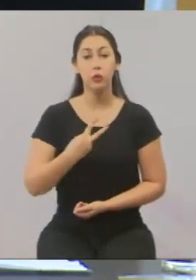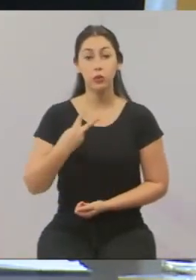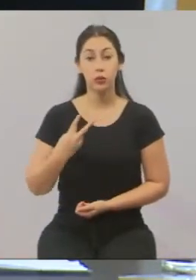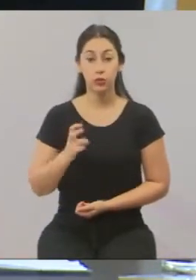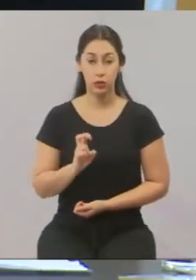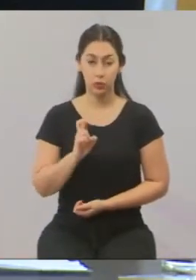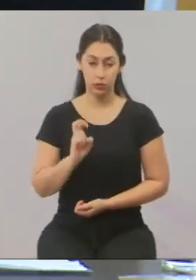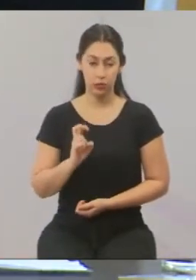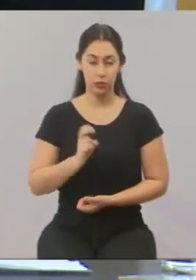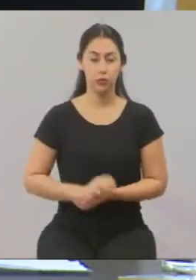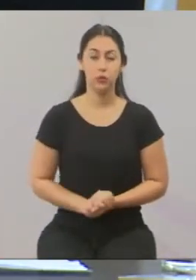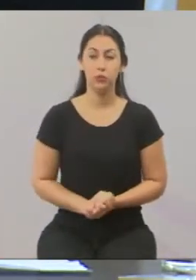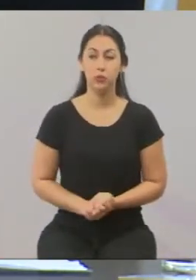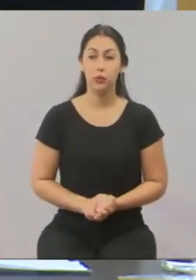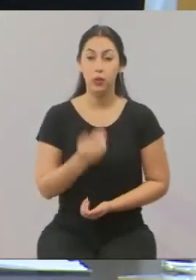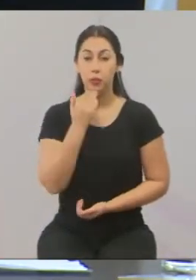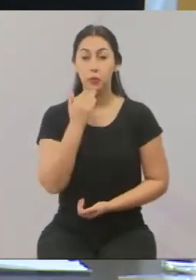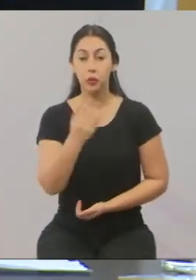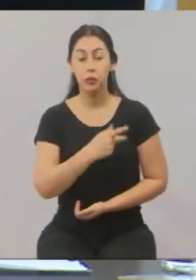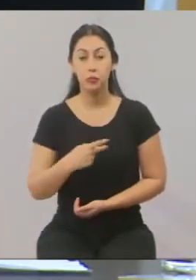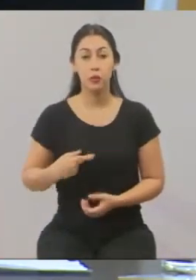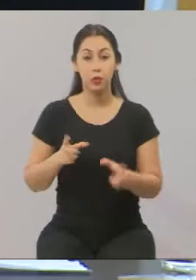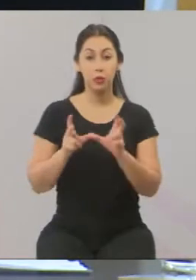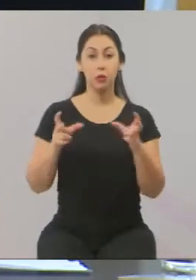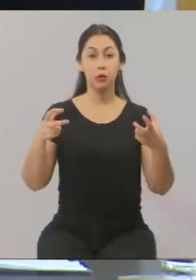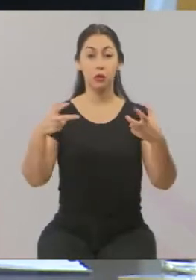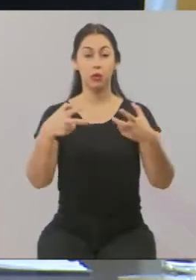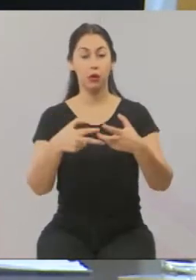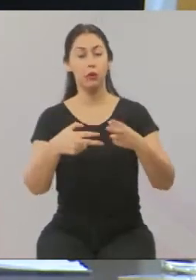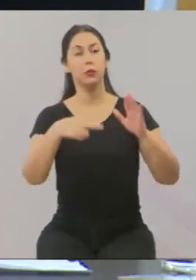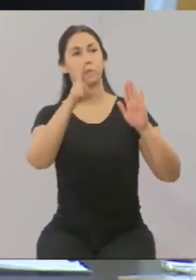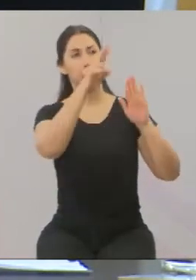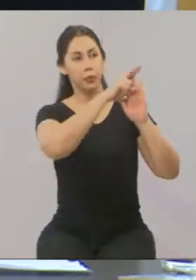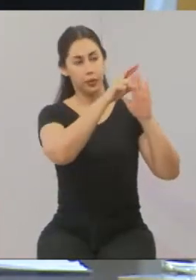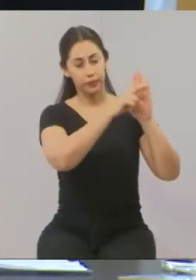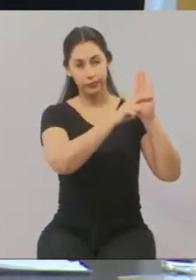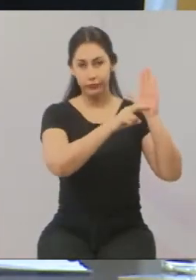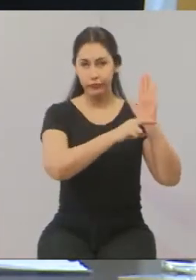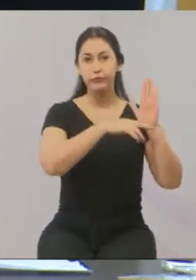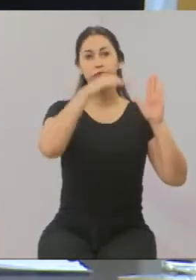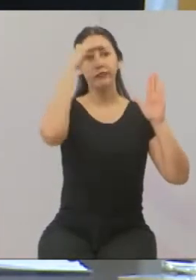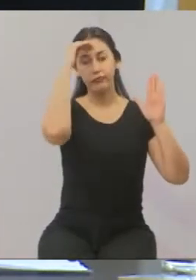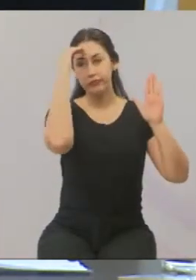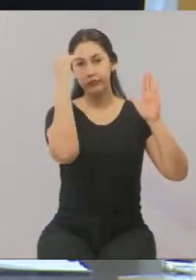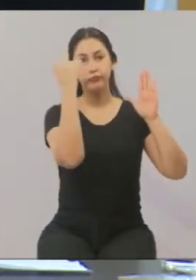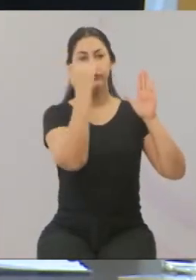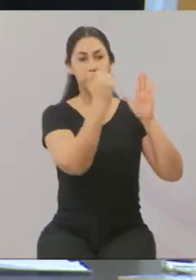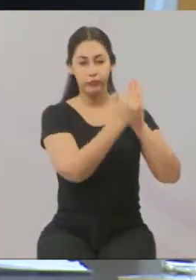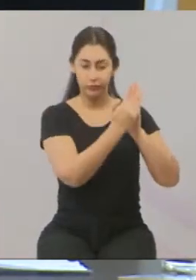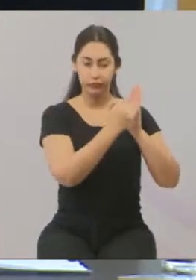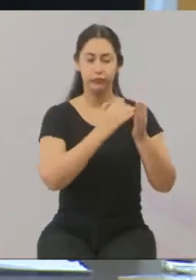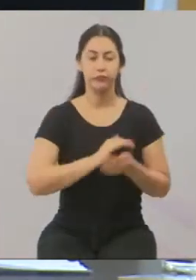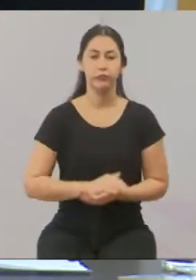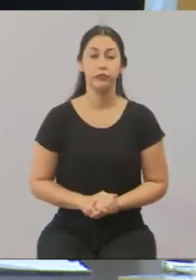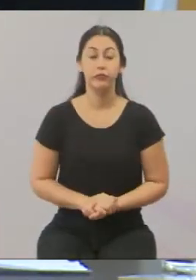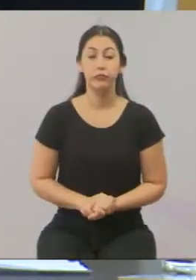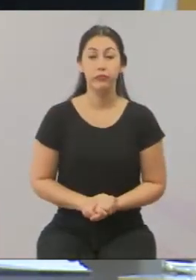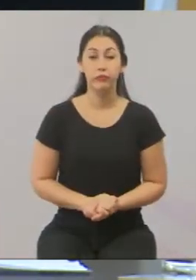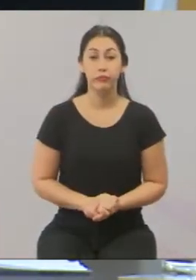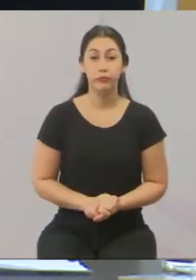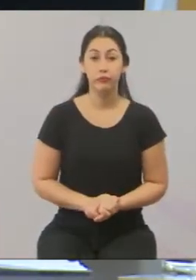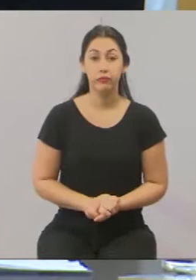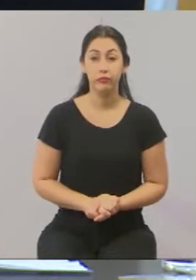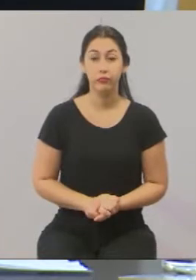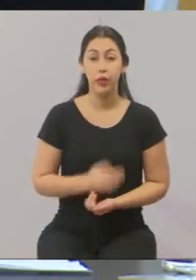255. Requeremos ao excelentíssimo senhor presidente desta casa, ouvido e aprovado pelo egrégio plenário, cumpridas as formalidades regimentais,